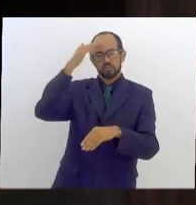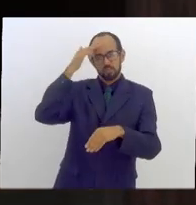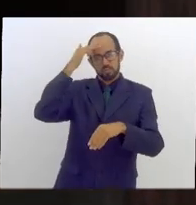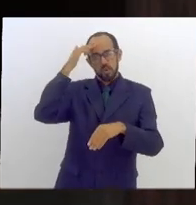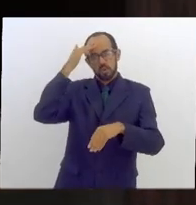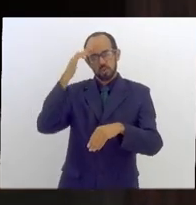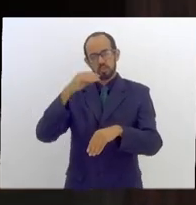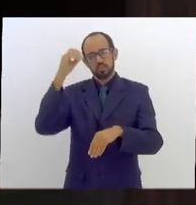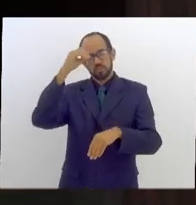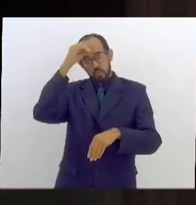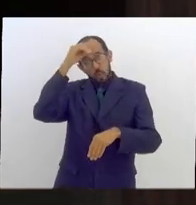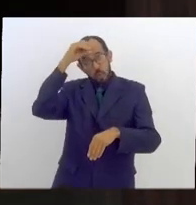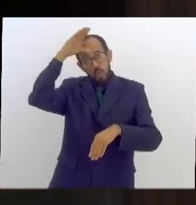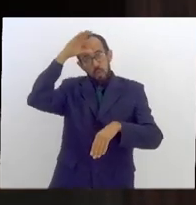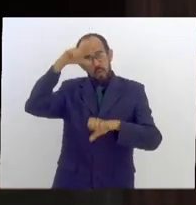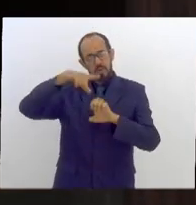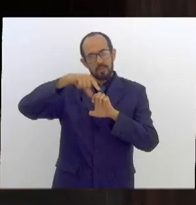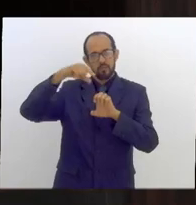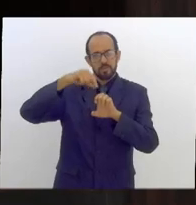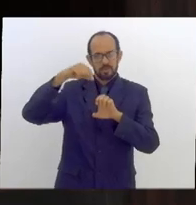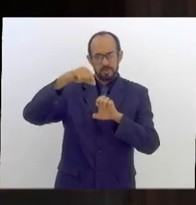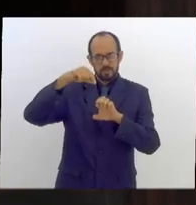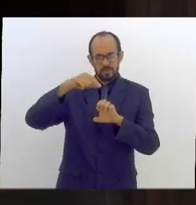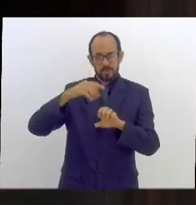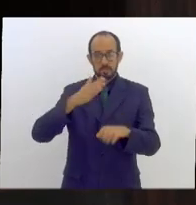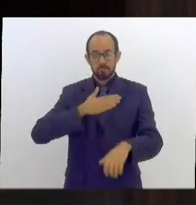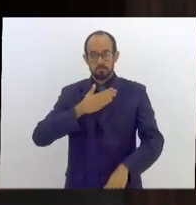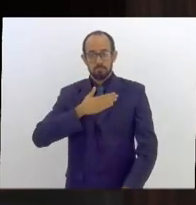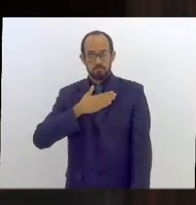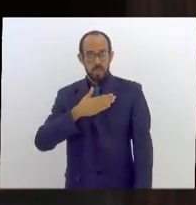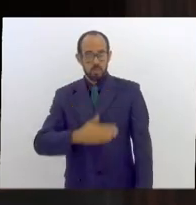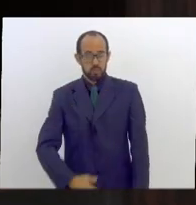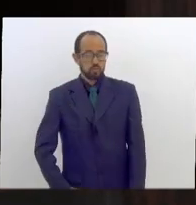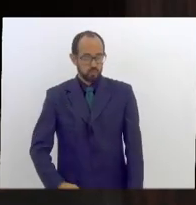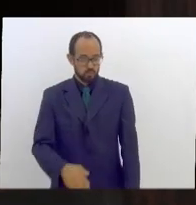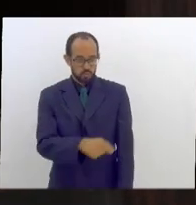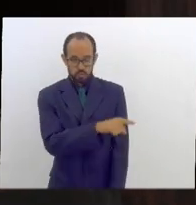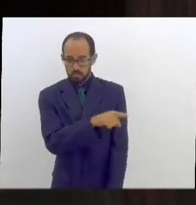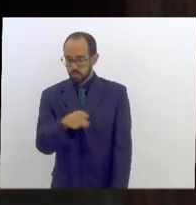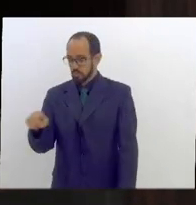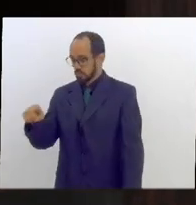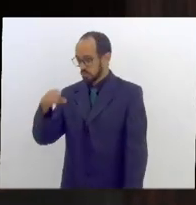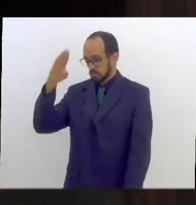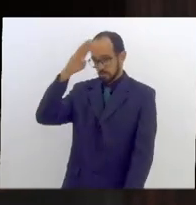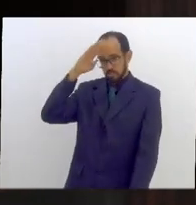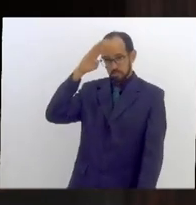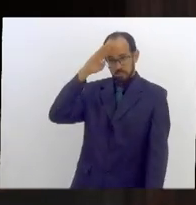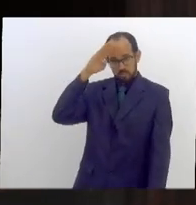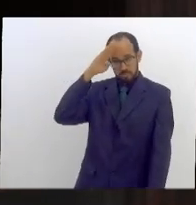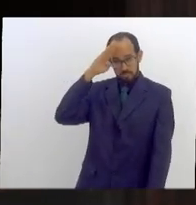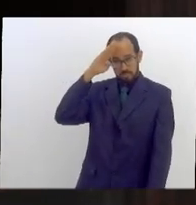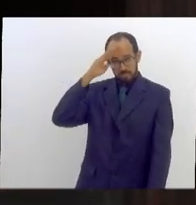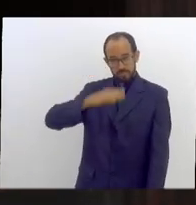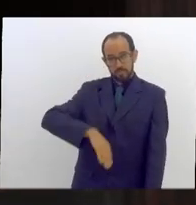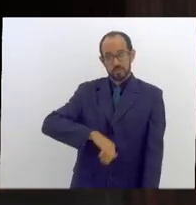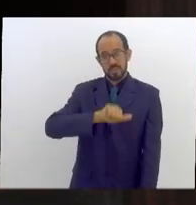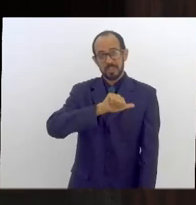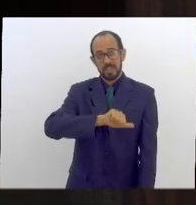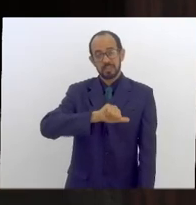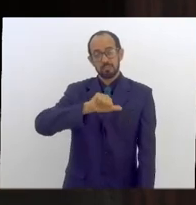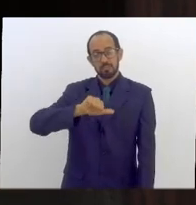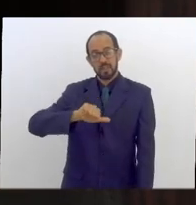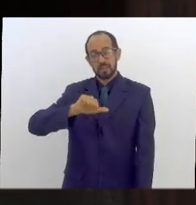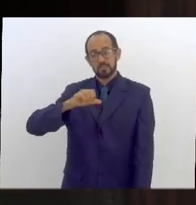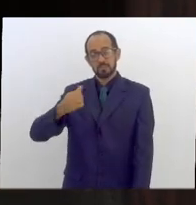empreendedorismo criativo. Meus comandados, no momento em que celebramos o 116º